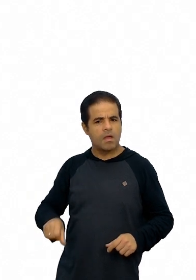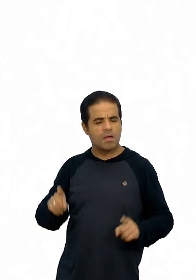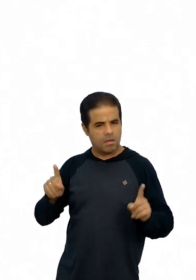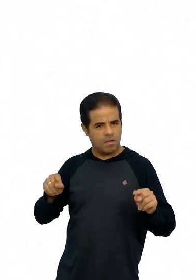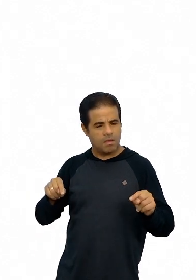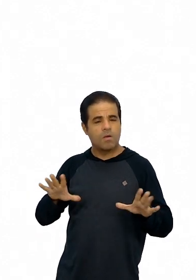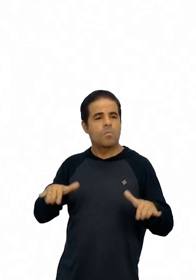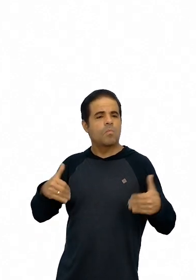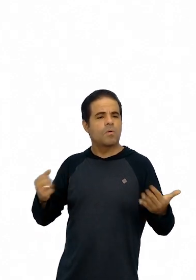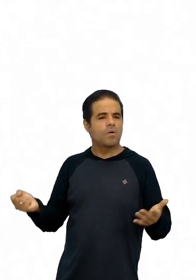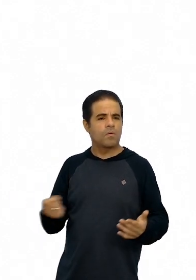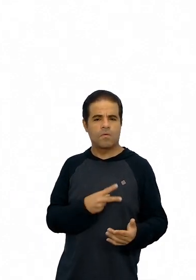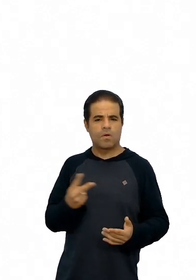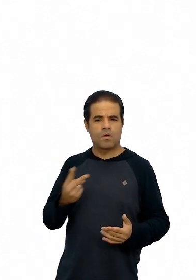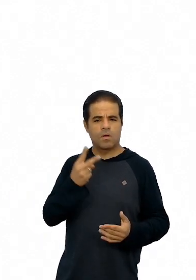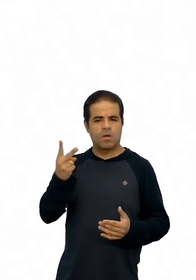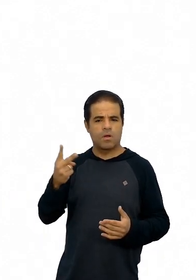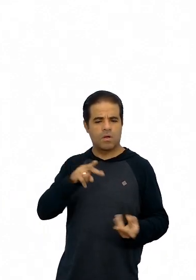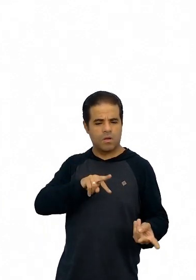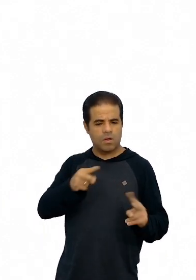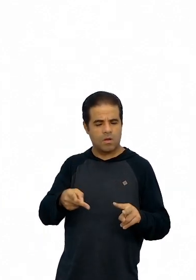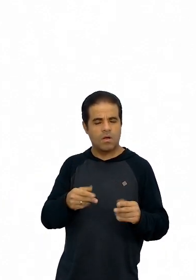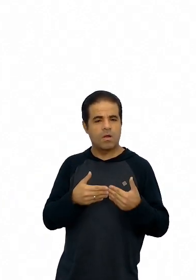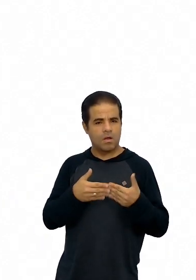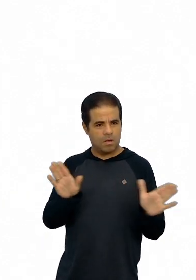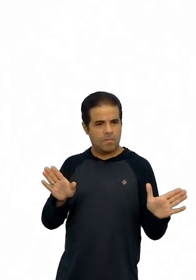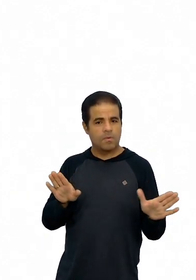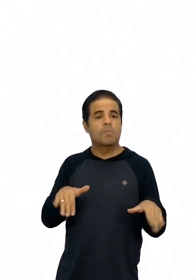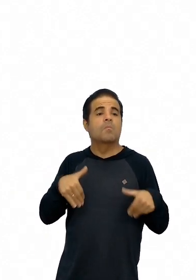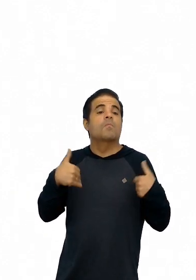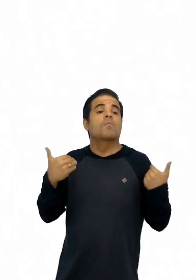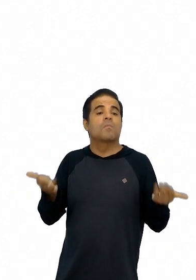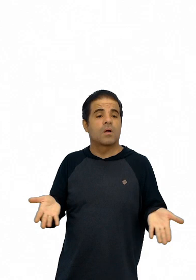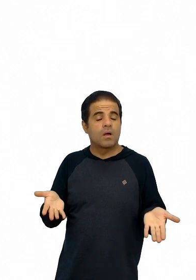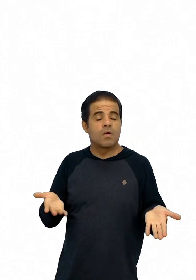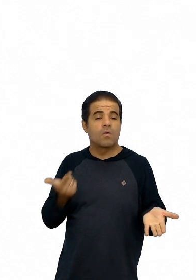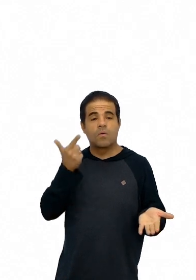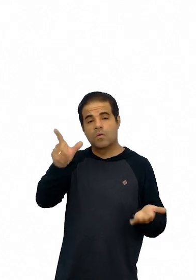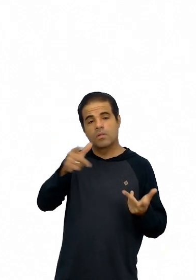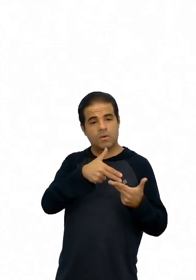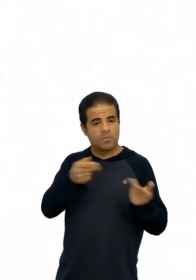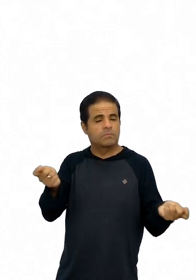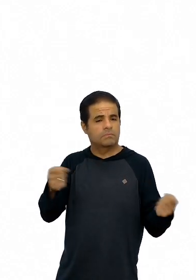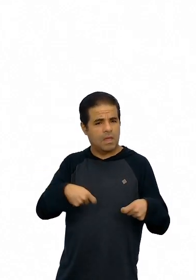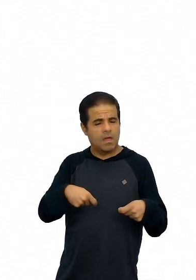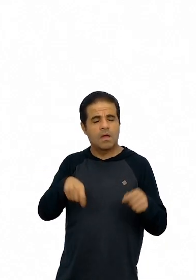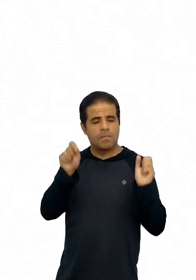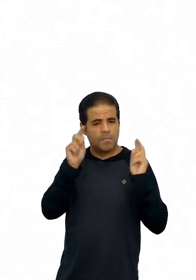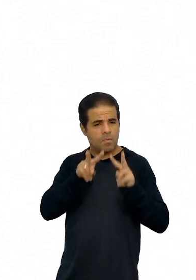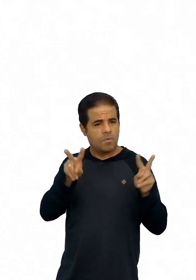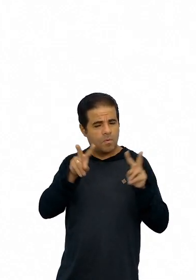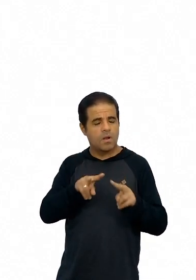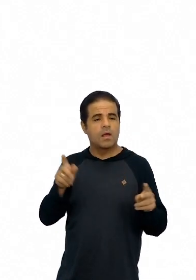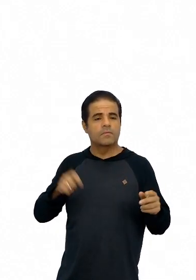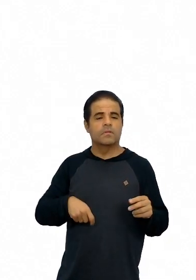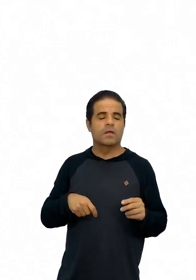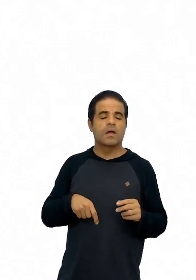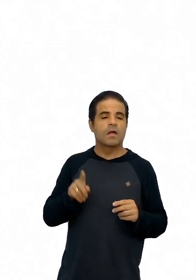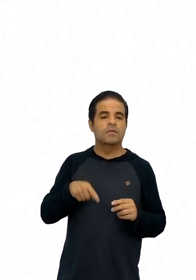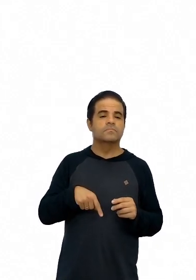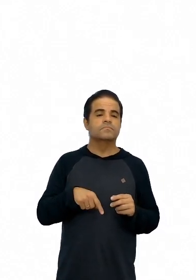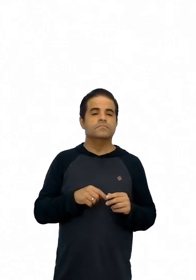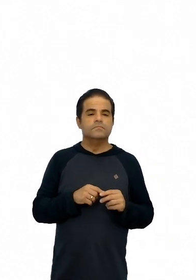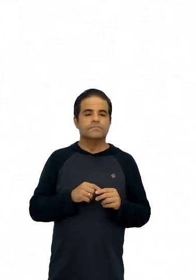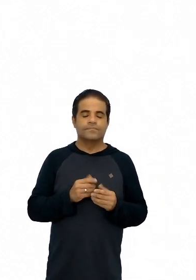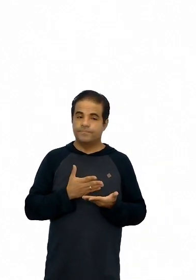que é o valor daquela abertura ali. Outra coisa que eles podem olhar para isso, né? E a